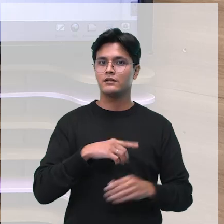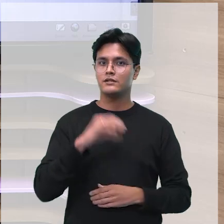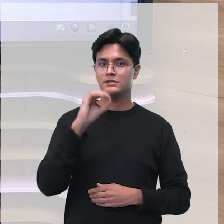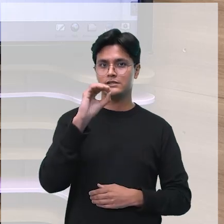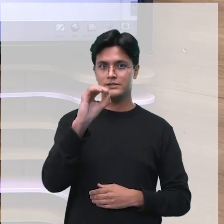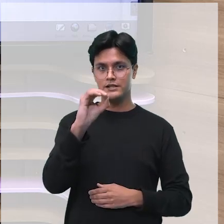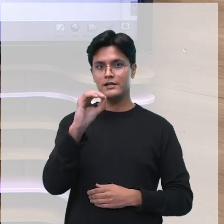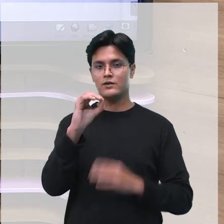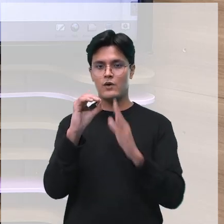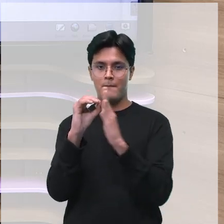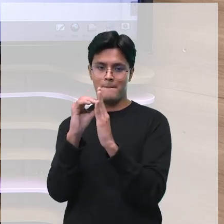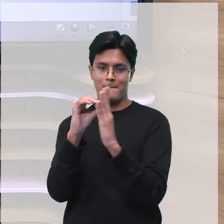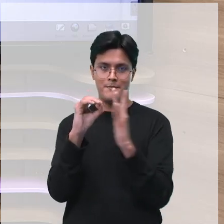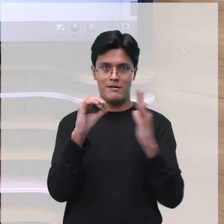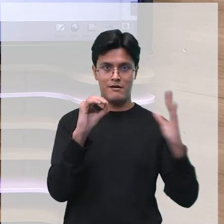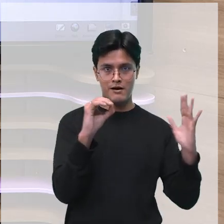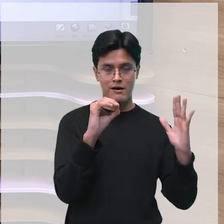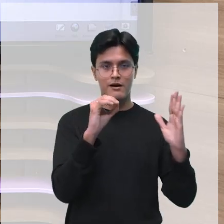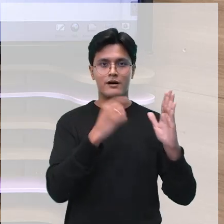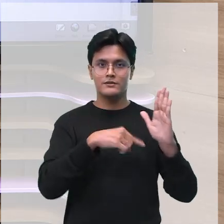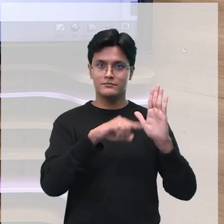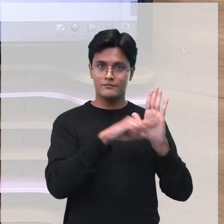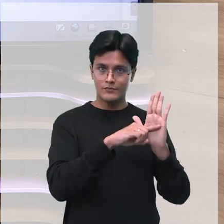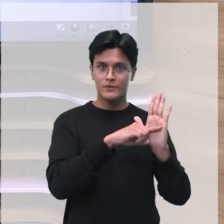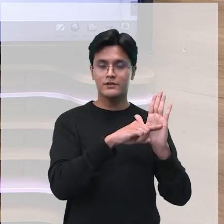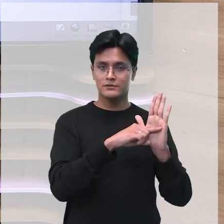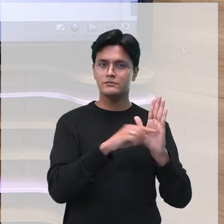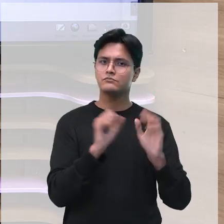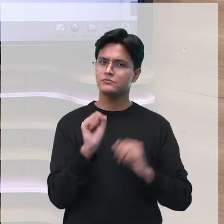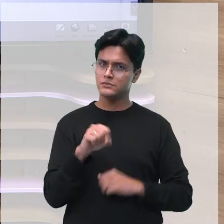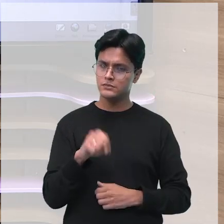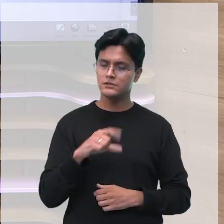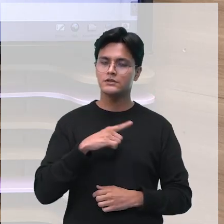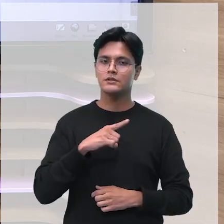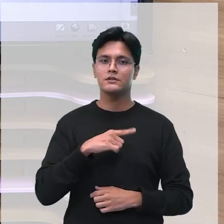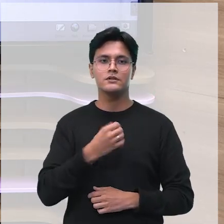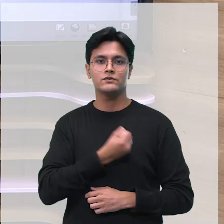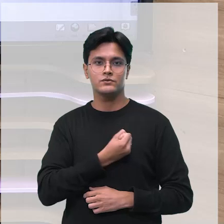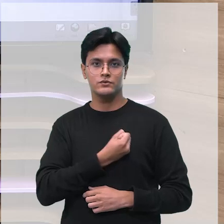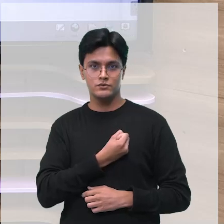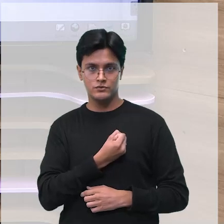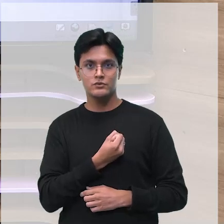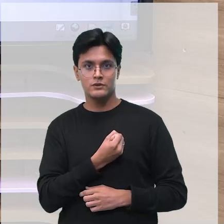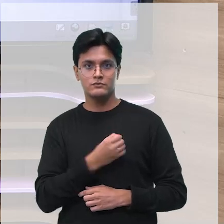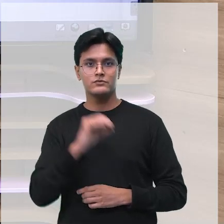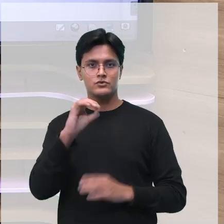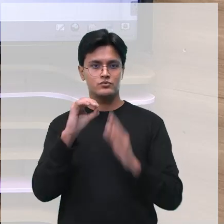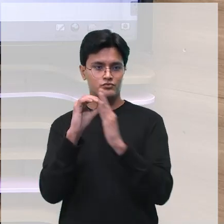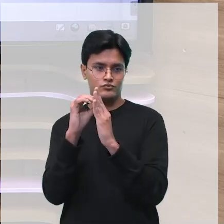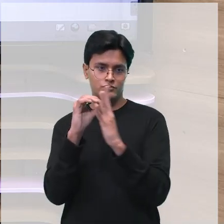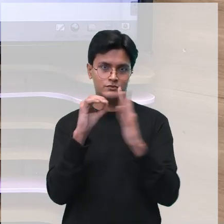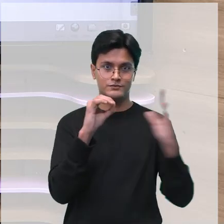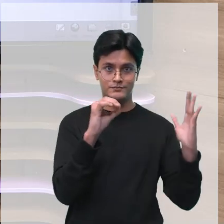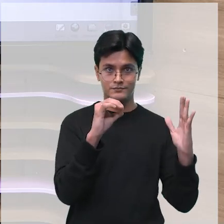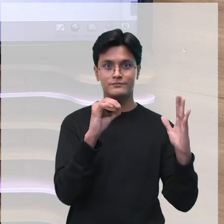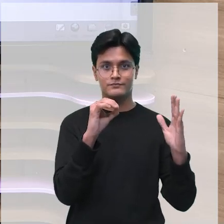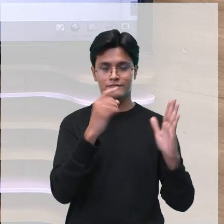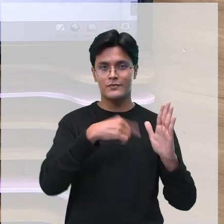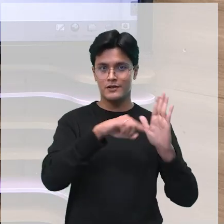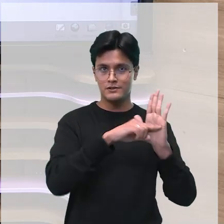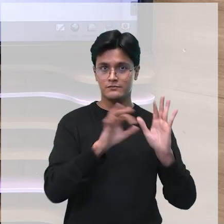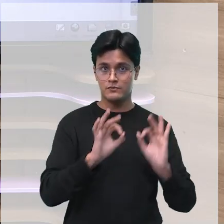depois começa a contar os números negativos então sim existem números depois do zero